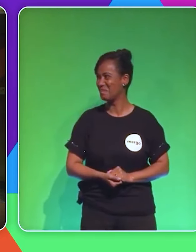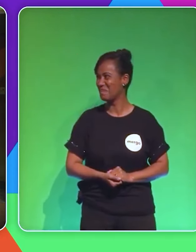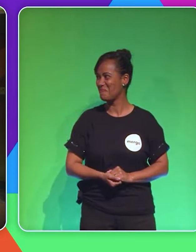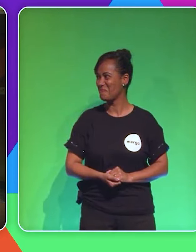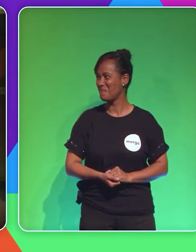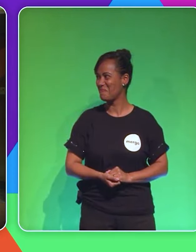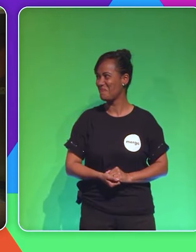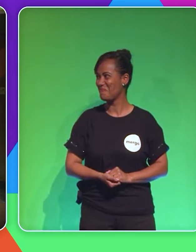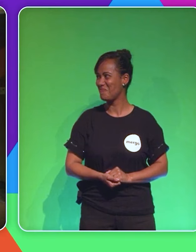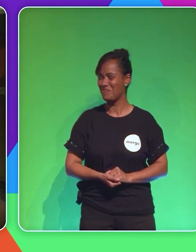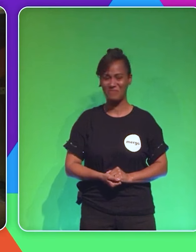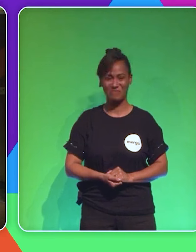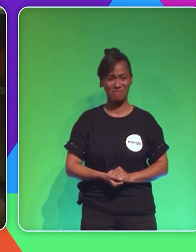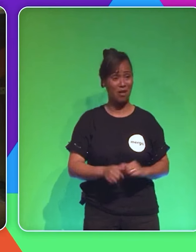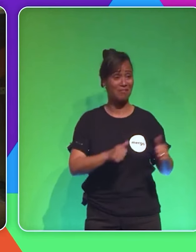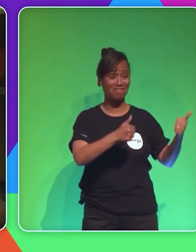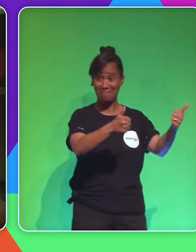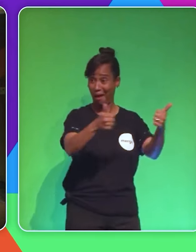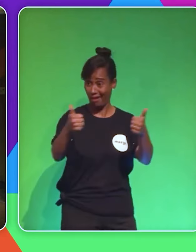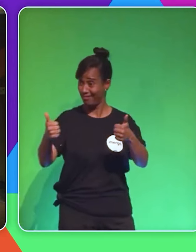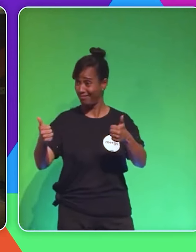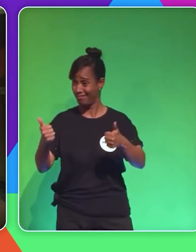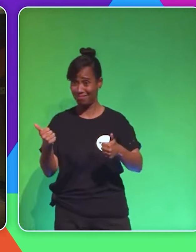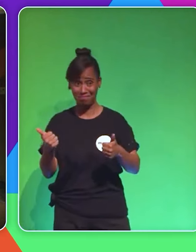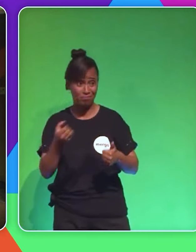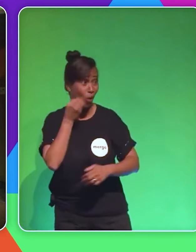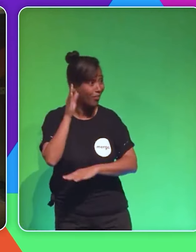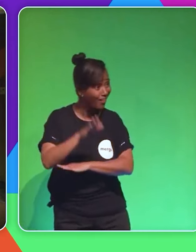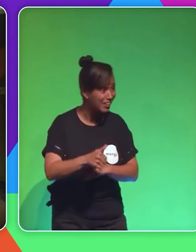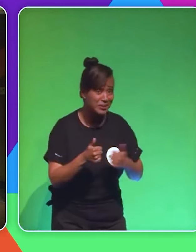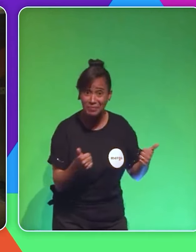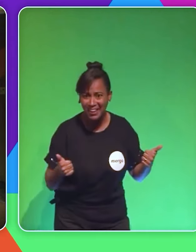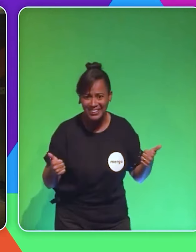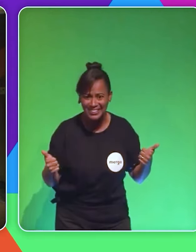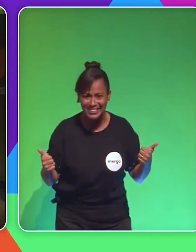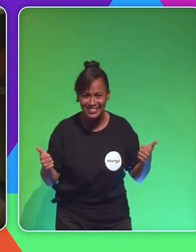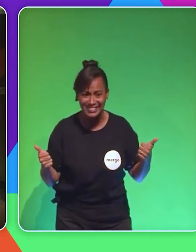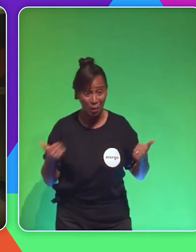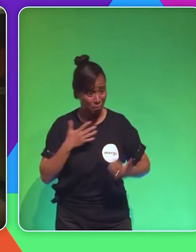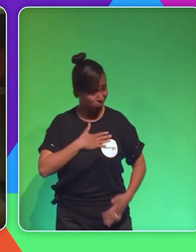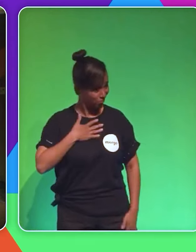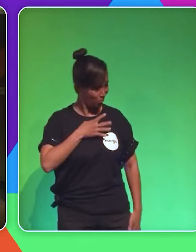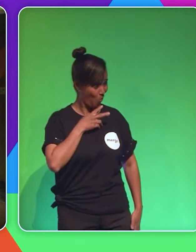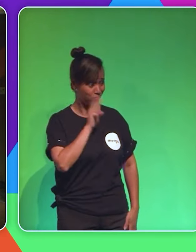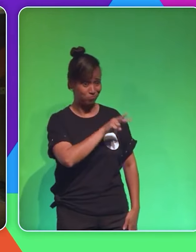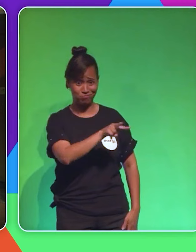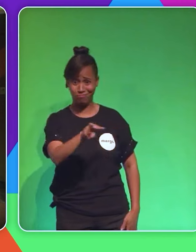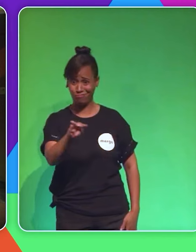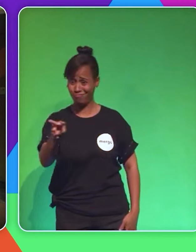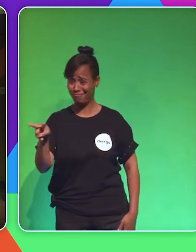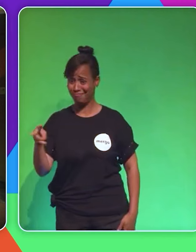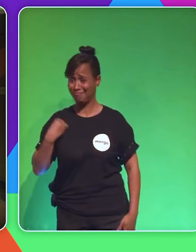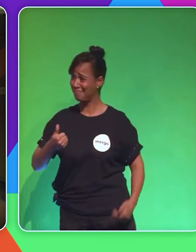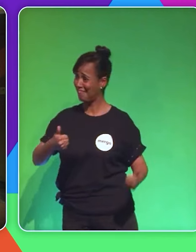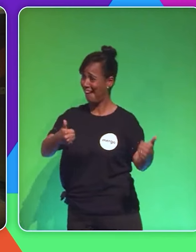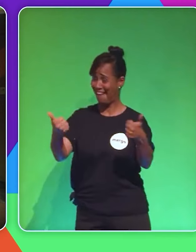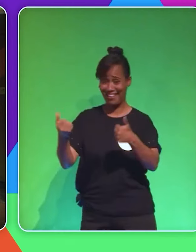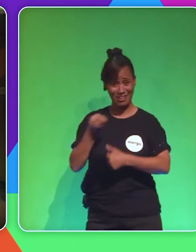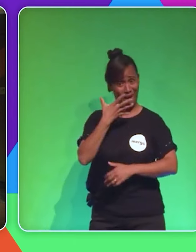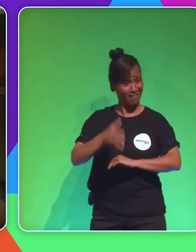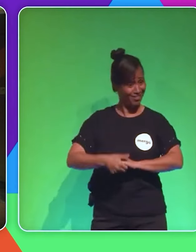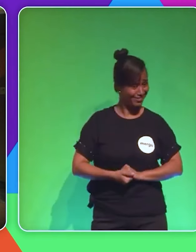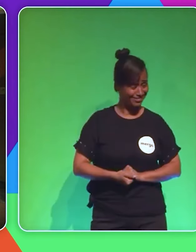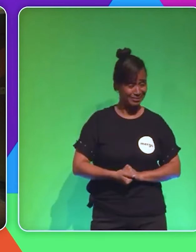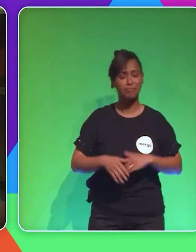aí vocês estão bem Boa tarde que prazer em vê-los